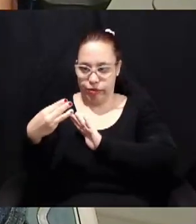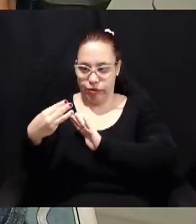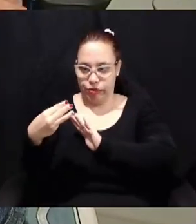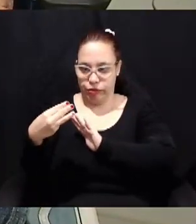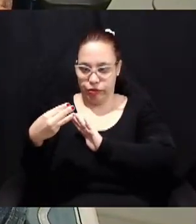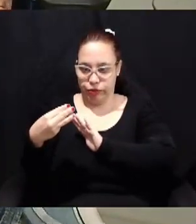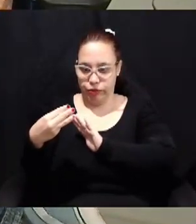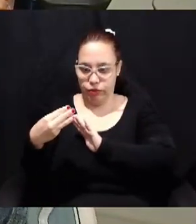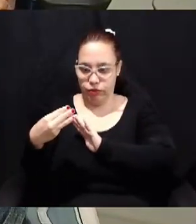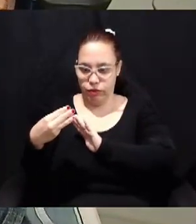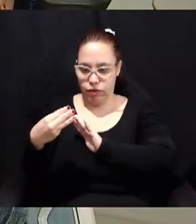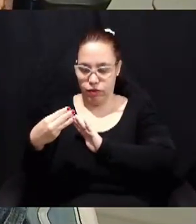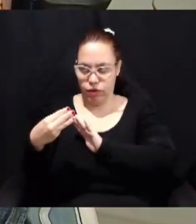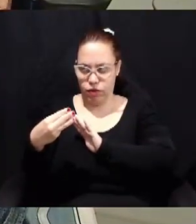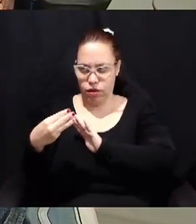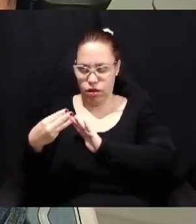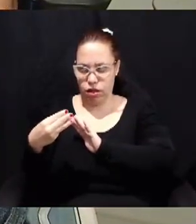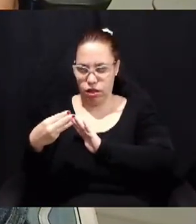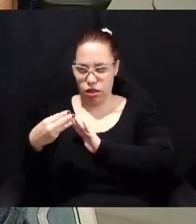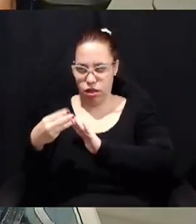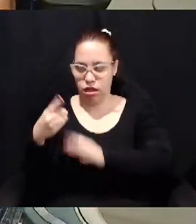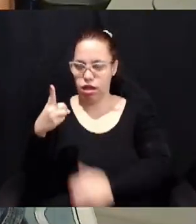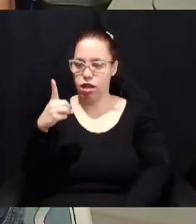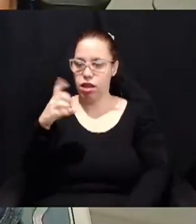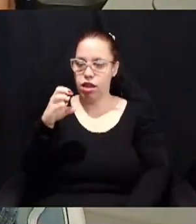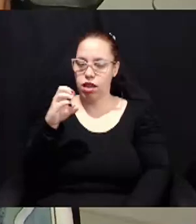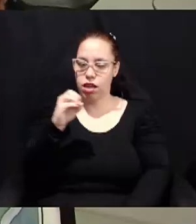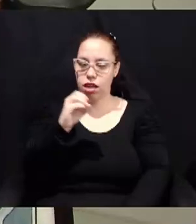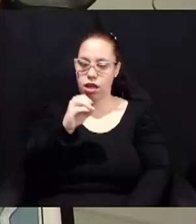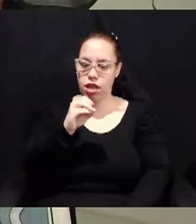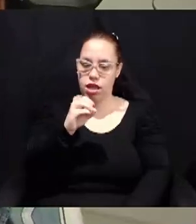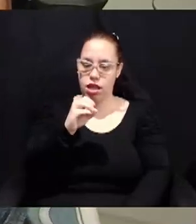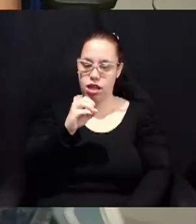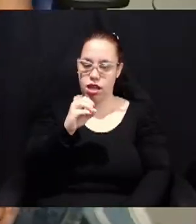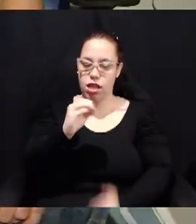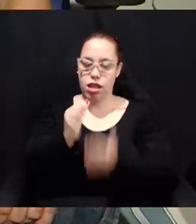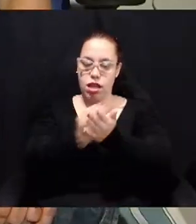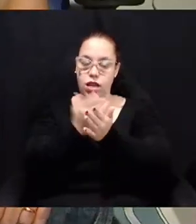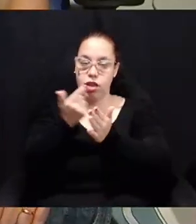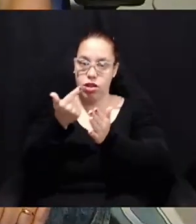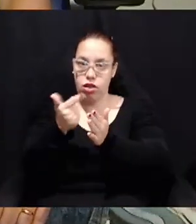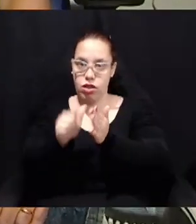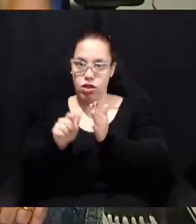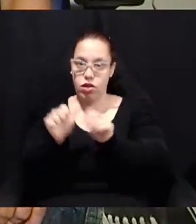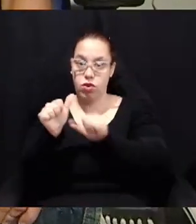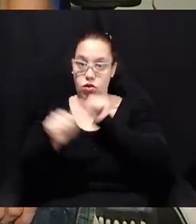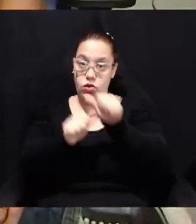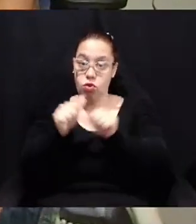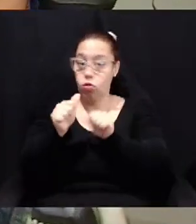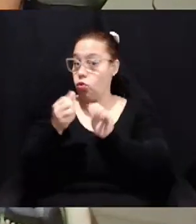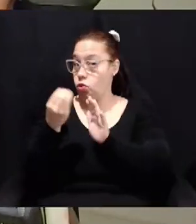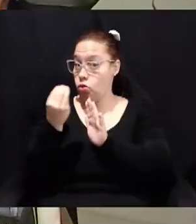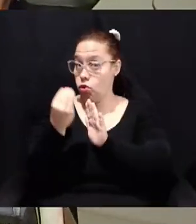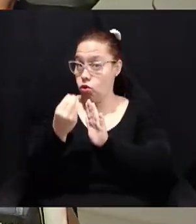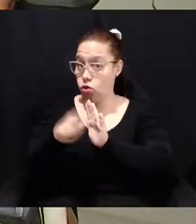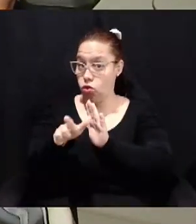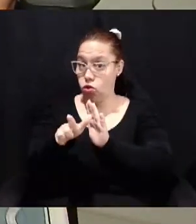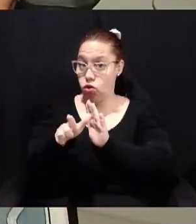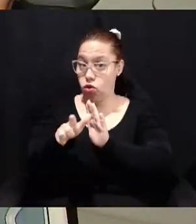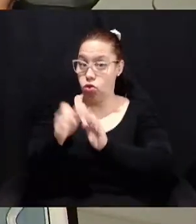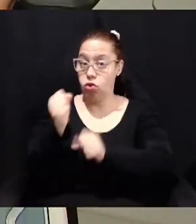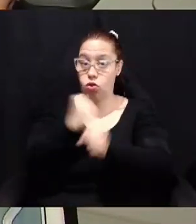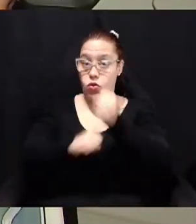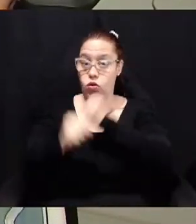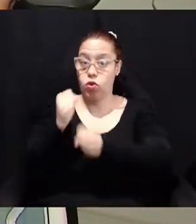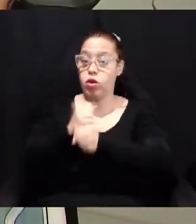Acho que tinha umas 100 páginas mais ou menos. E a gente fez uma edição revisada com mais coisa. E saiu no ano passado também.